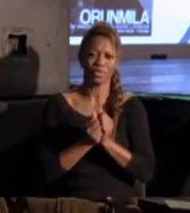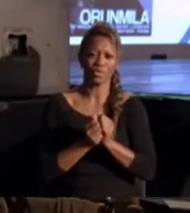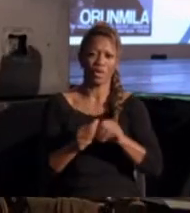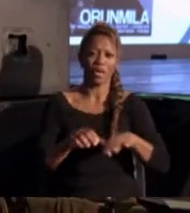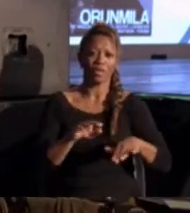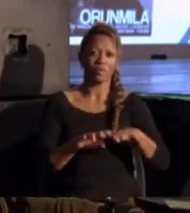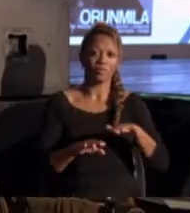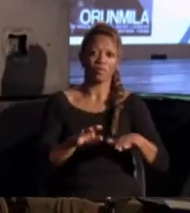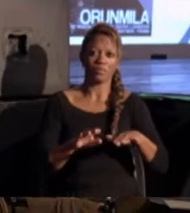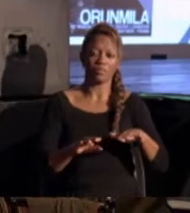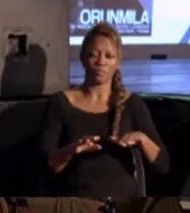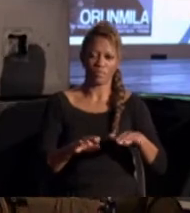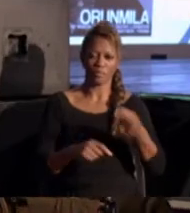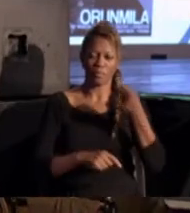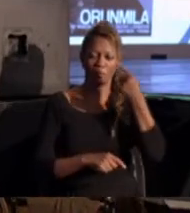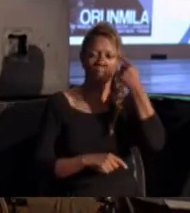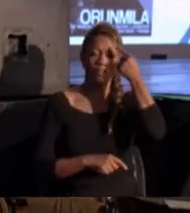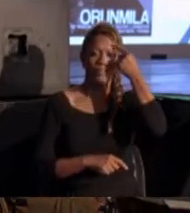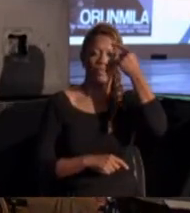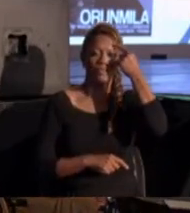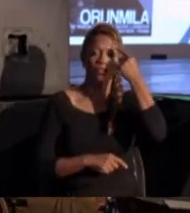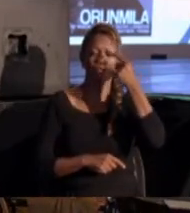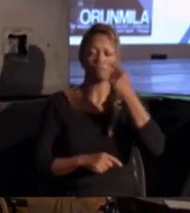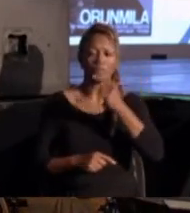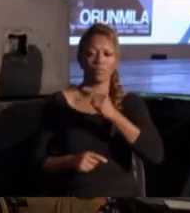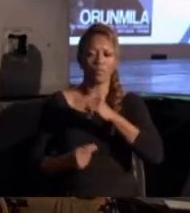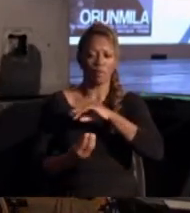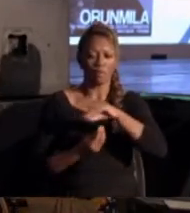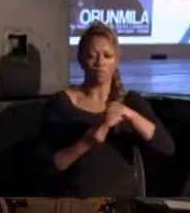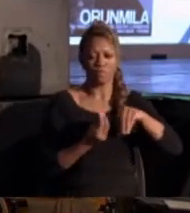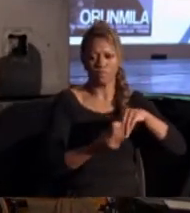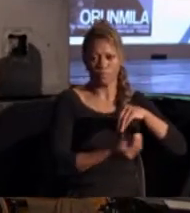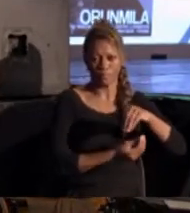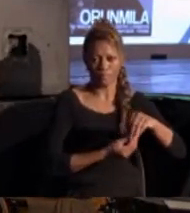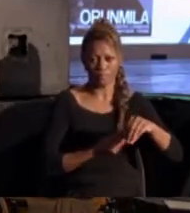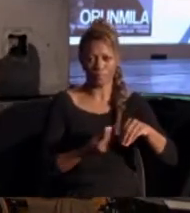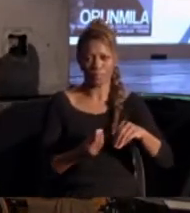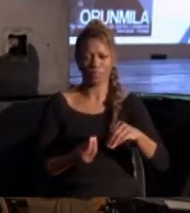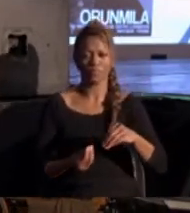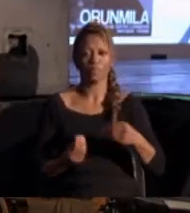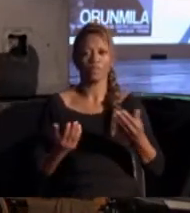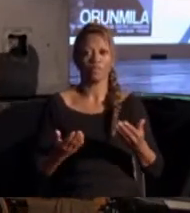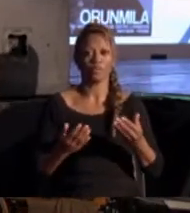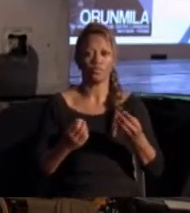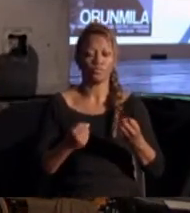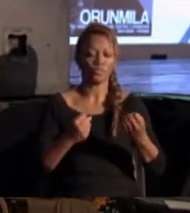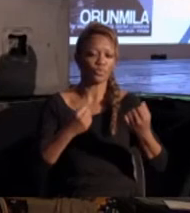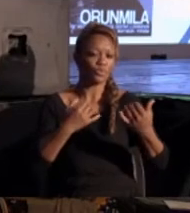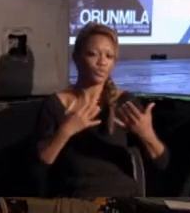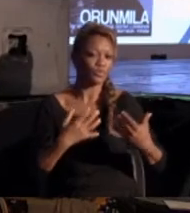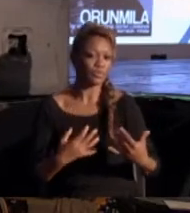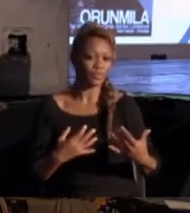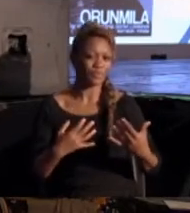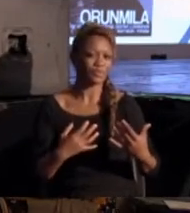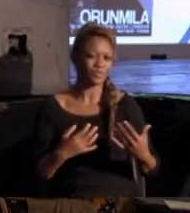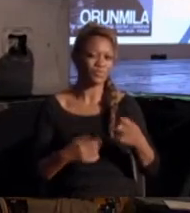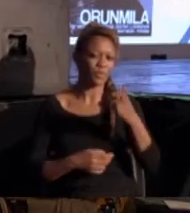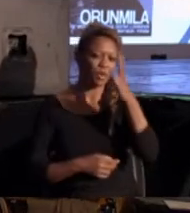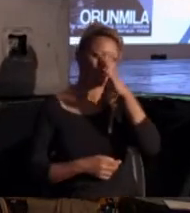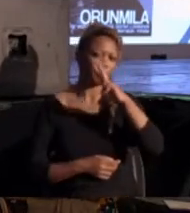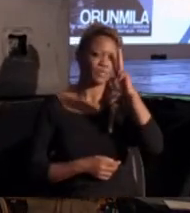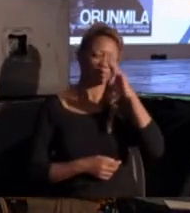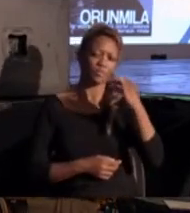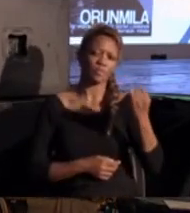talvez, o grande pensador que ele vai se tornar no contexto cultural iorubá? Então, vou contar uma narrativa